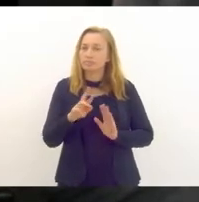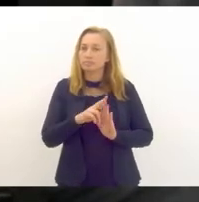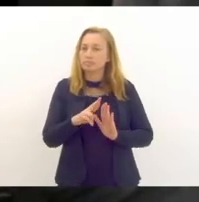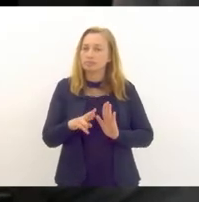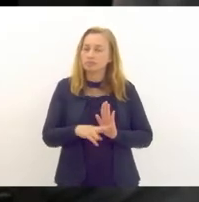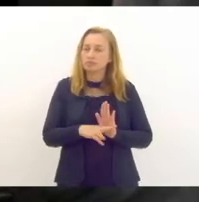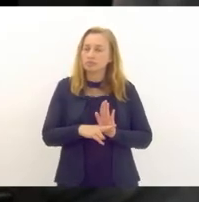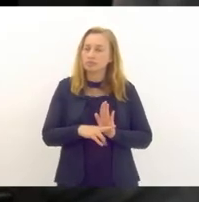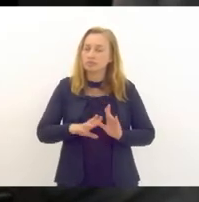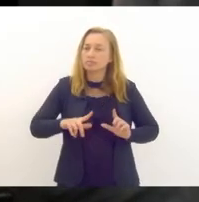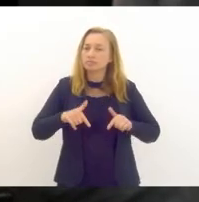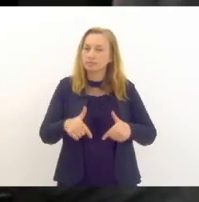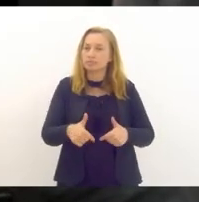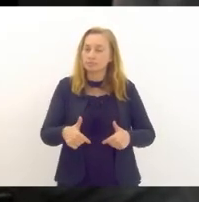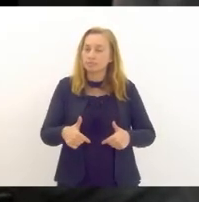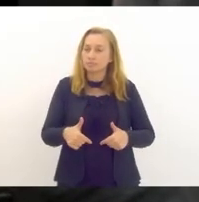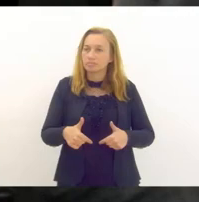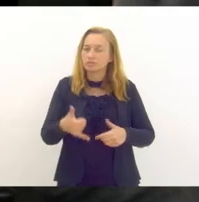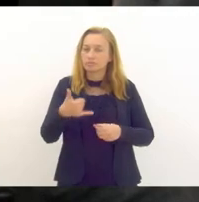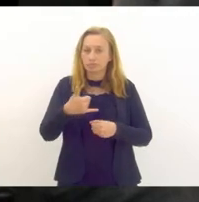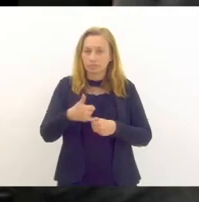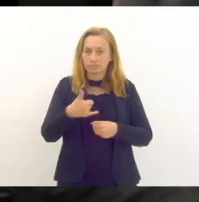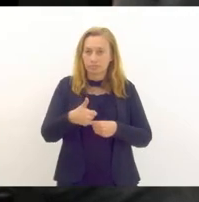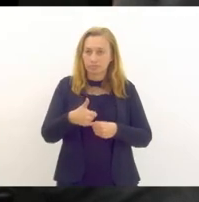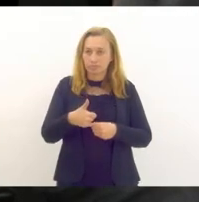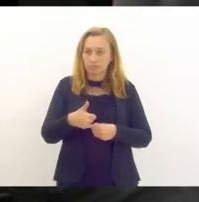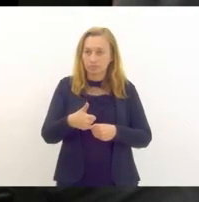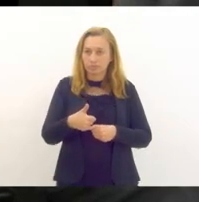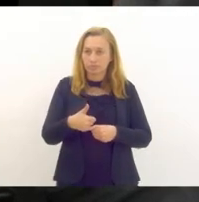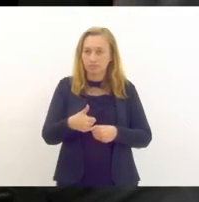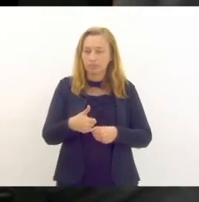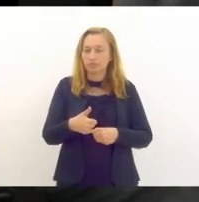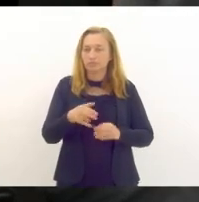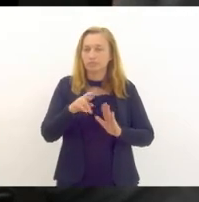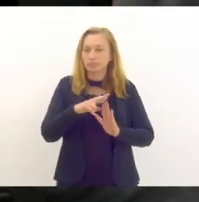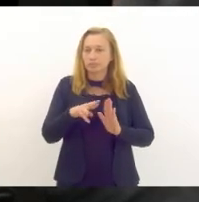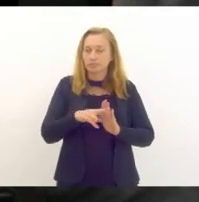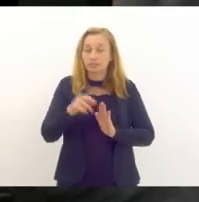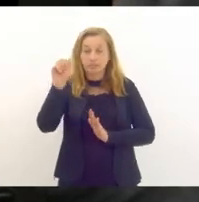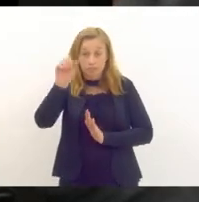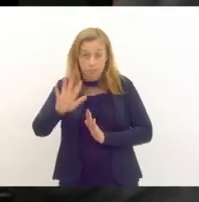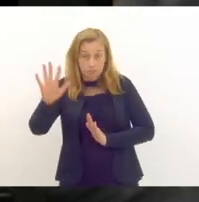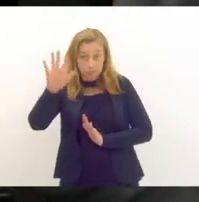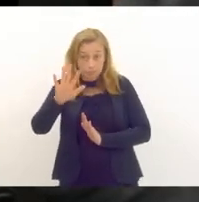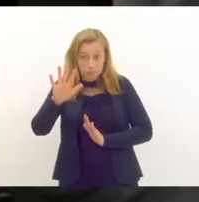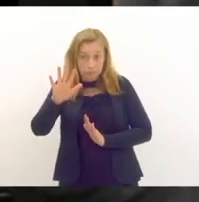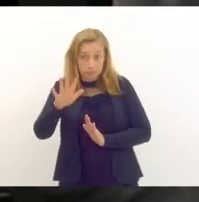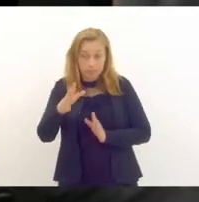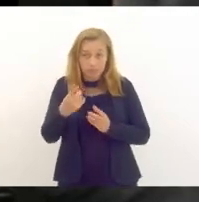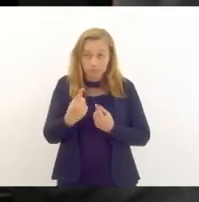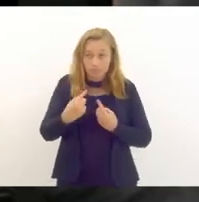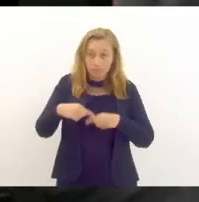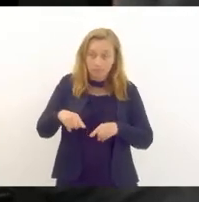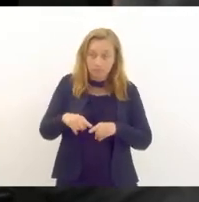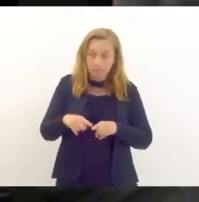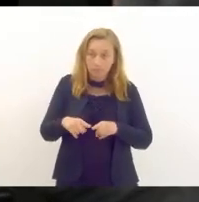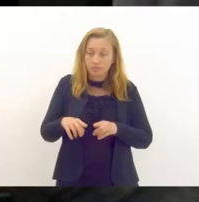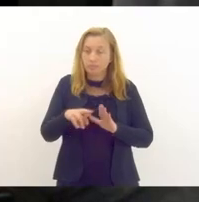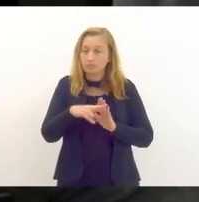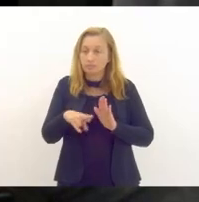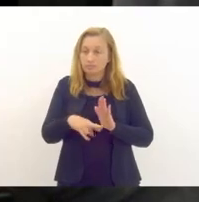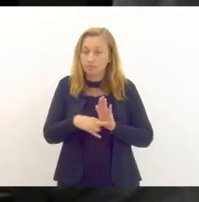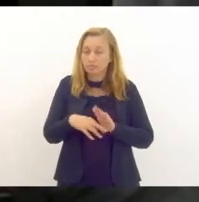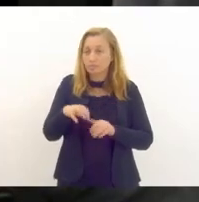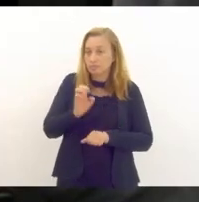a ser aplicada na incidência do combustível uma vez que a norma geral que confronta a norma anterior do Estado